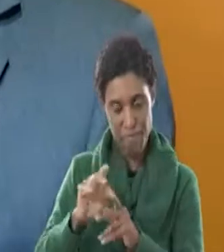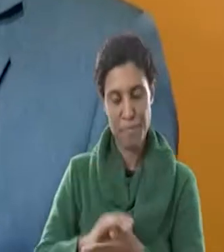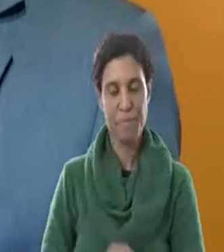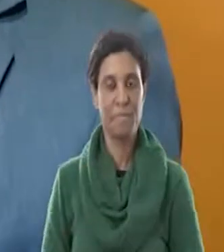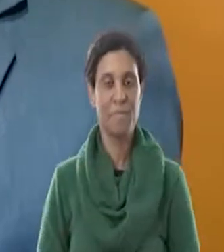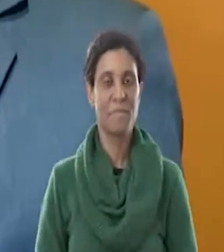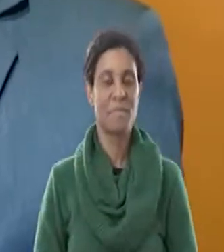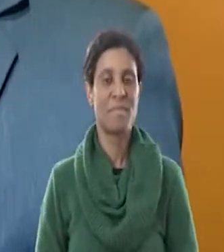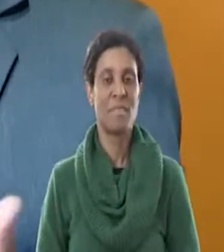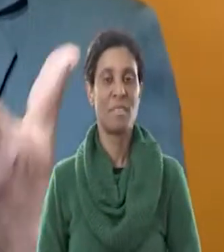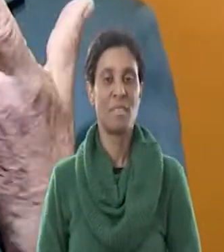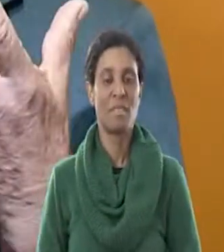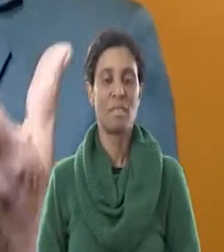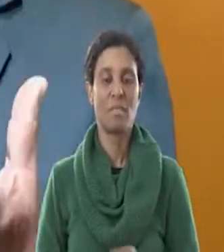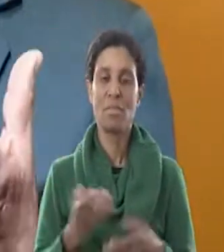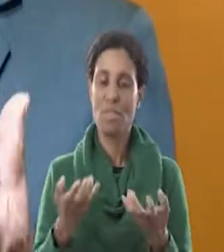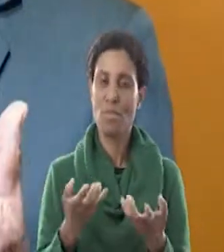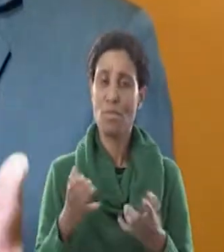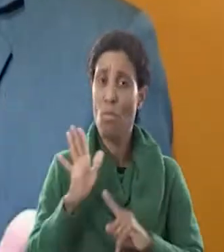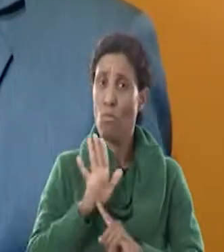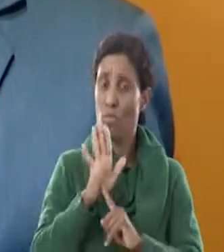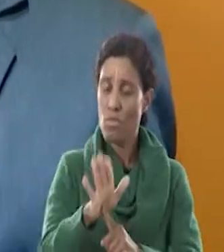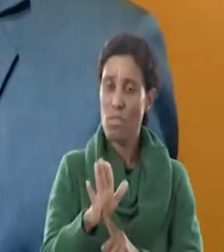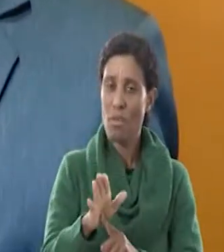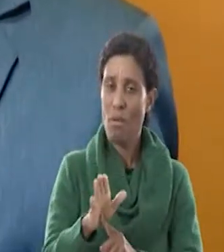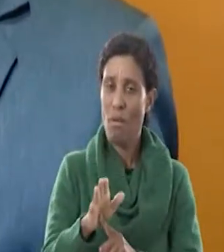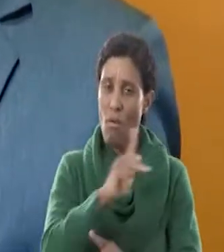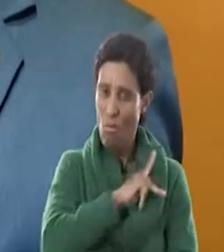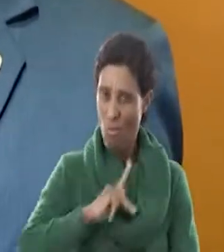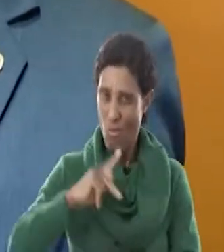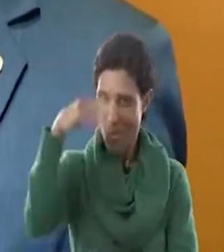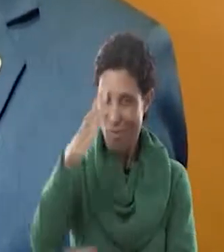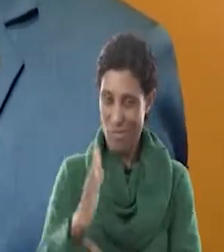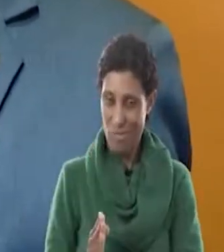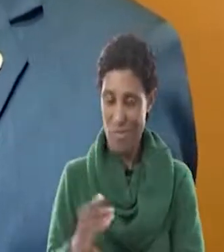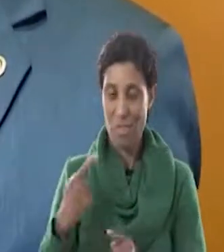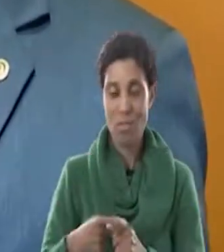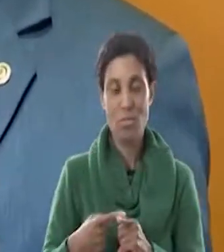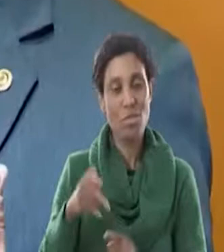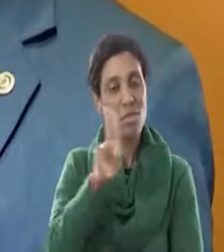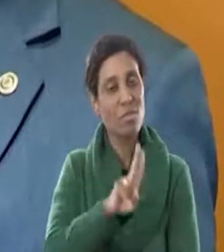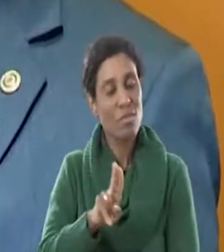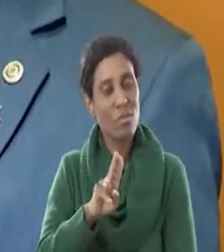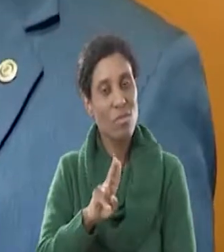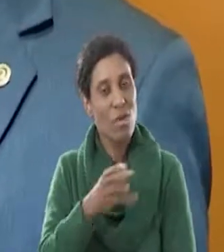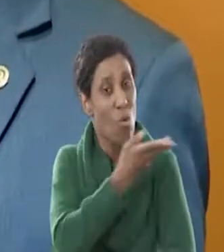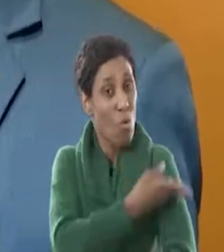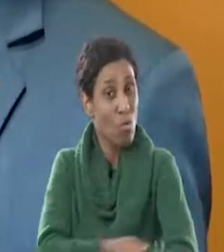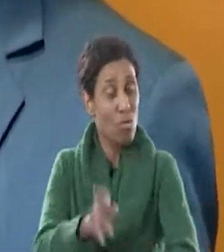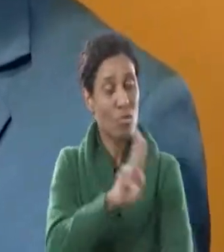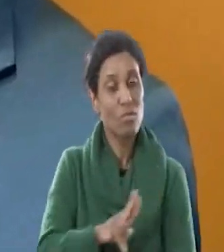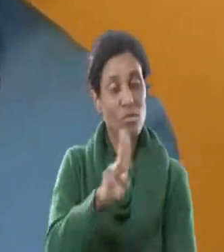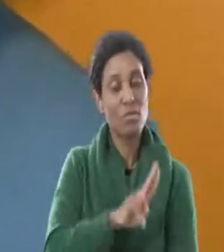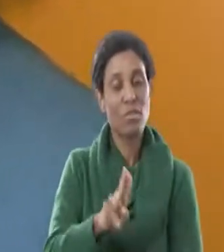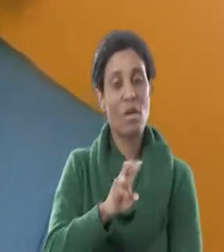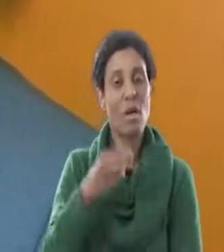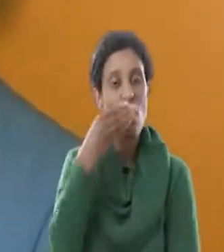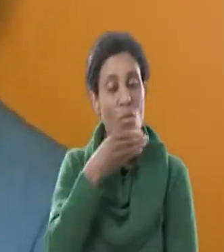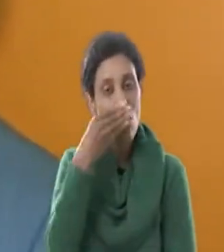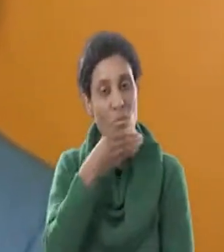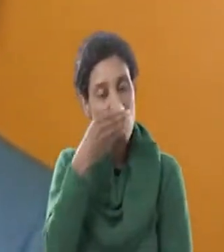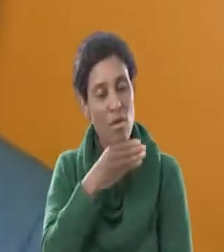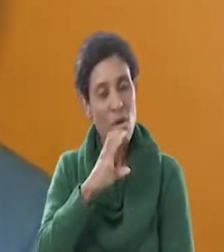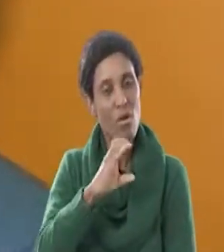diferenciado. E a gente está começando a mostrar para o brasileiro é muito acostumado a usar, a comer mel cremoso.